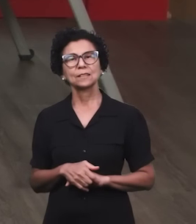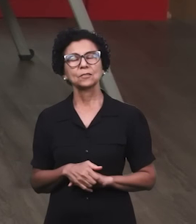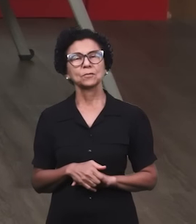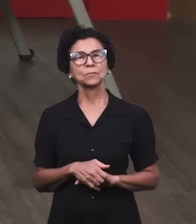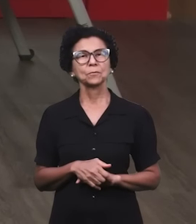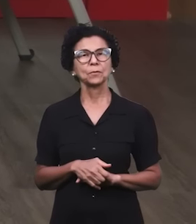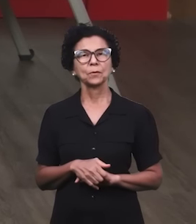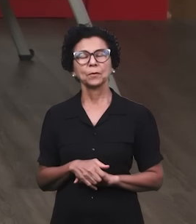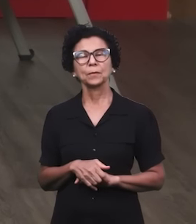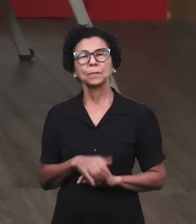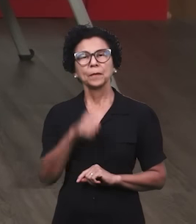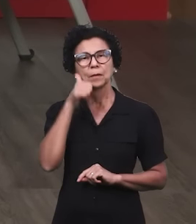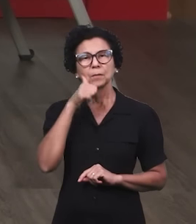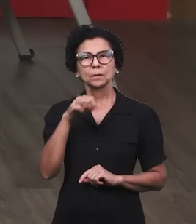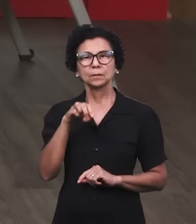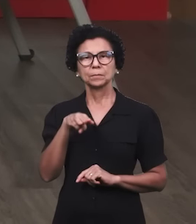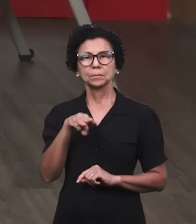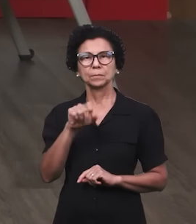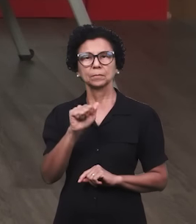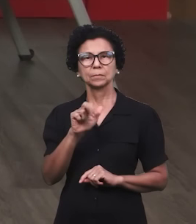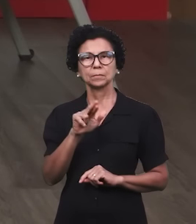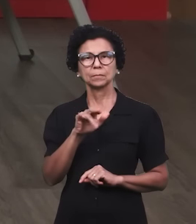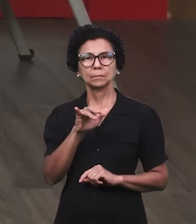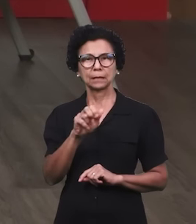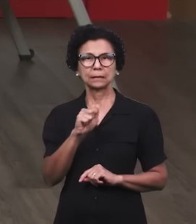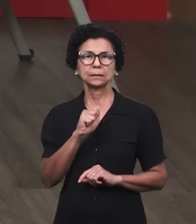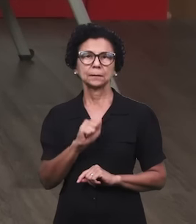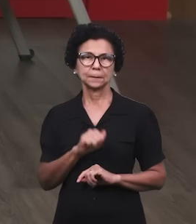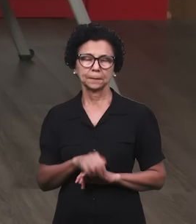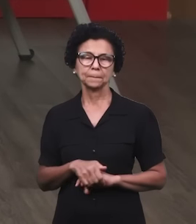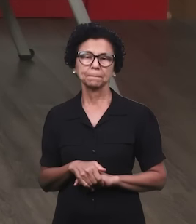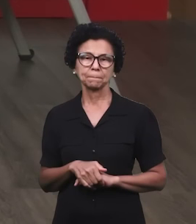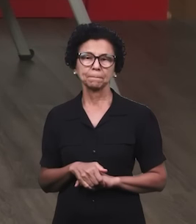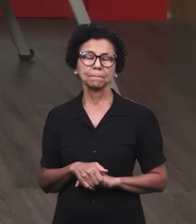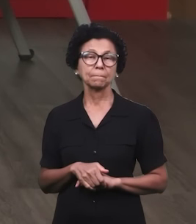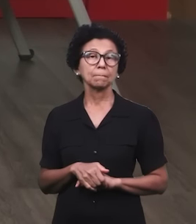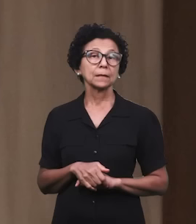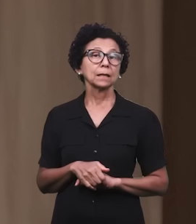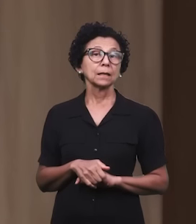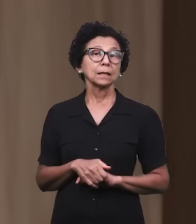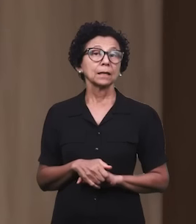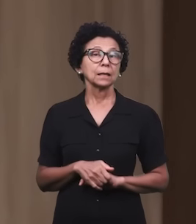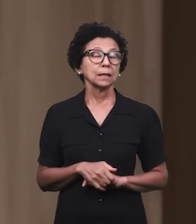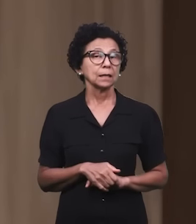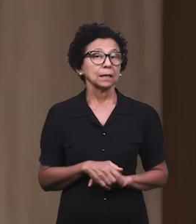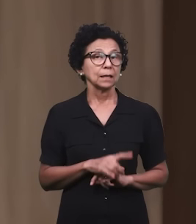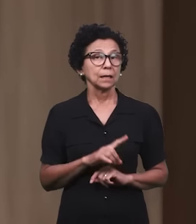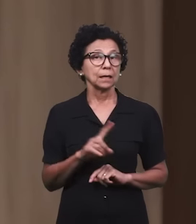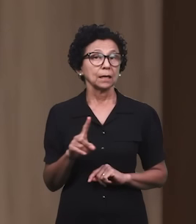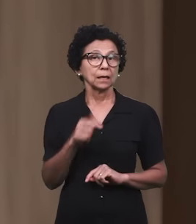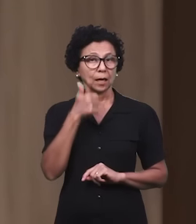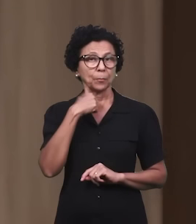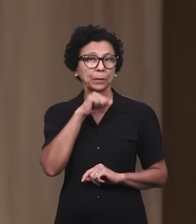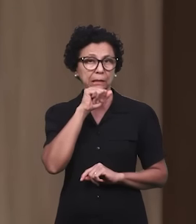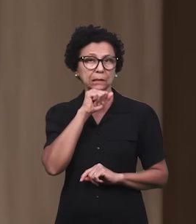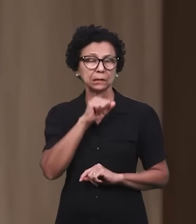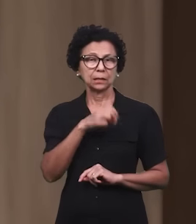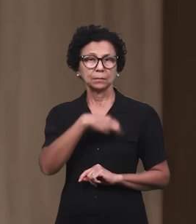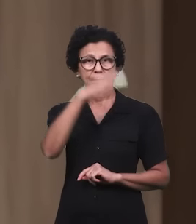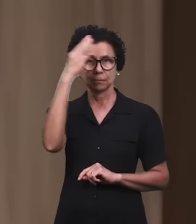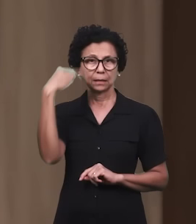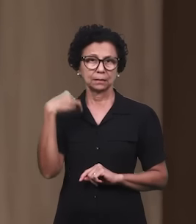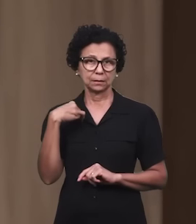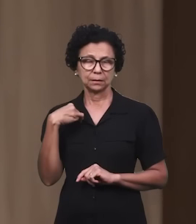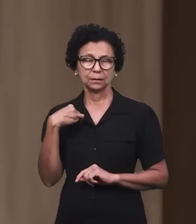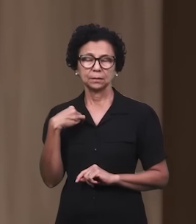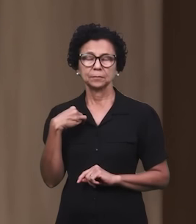Maria, não é? A essa altura, embora fosse ainda bem no